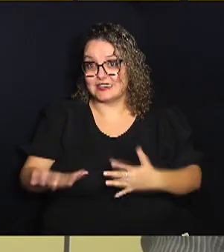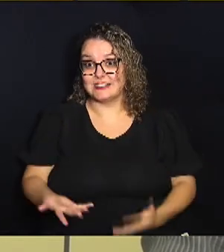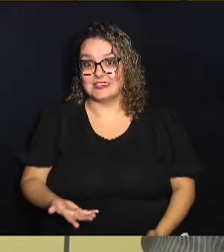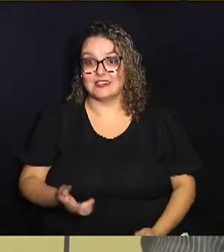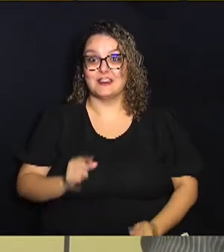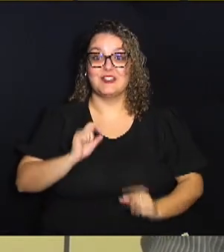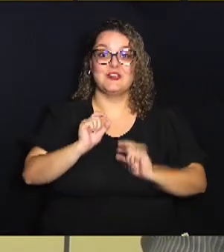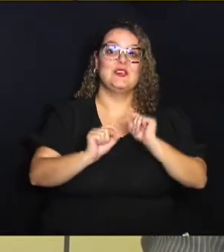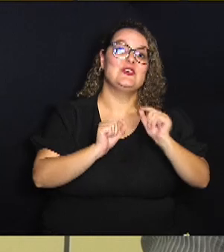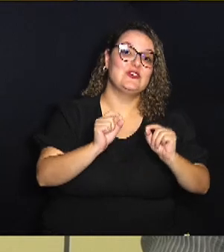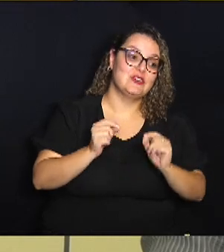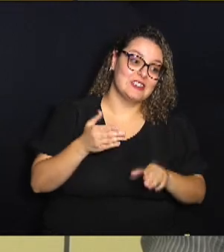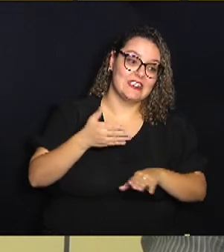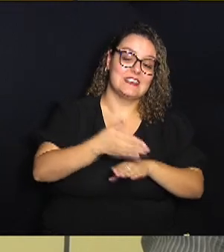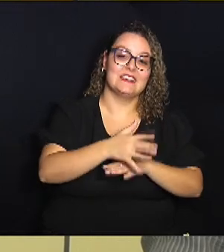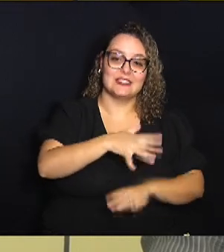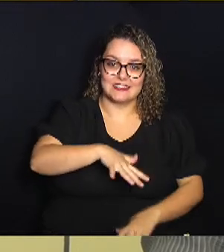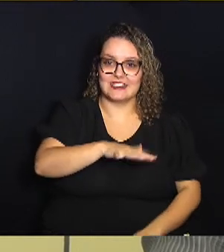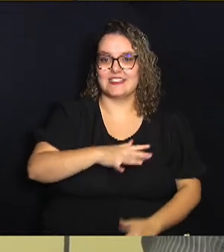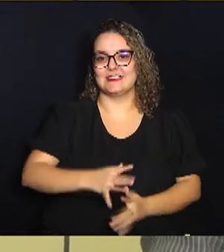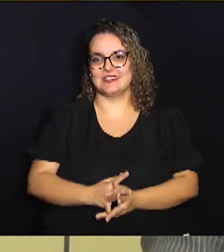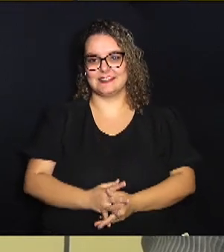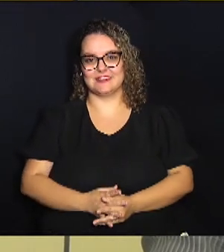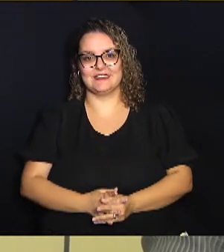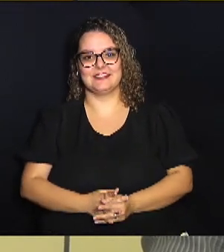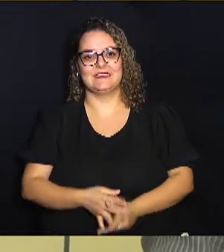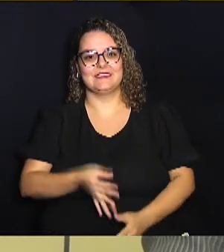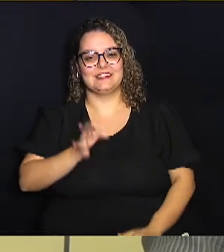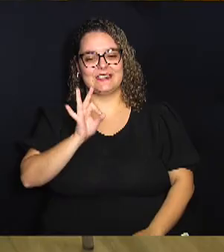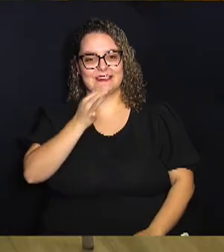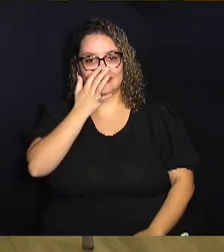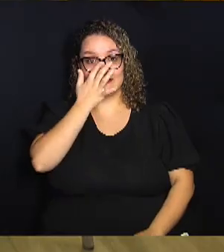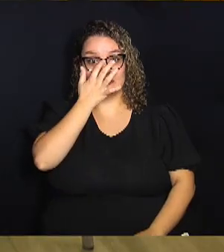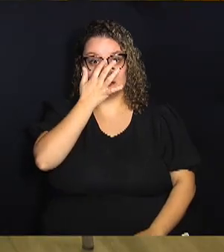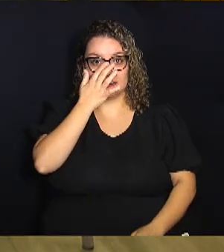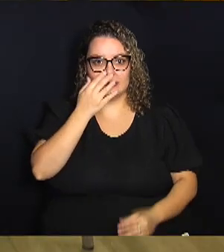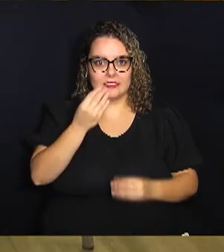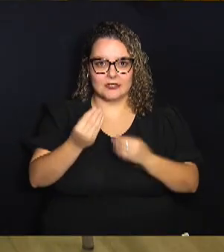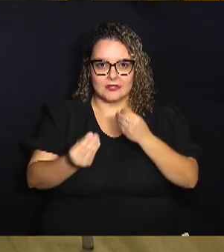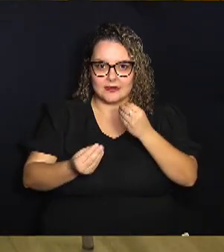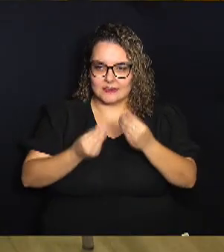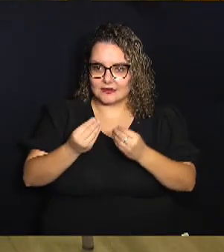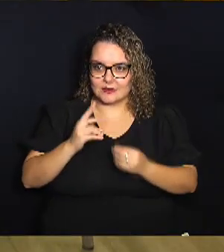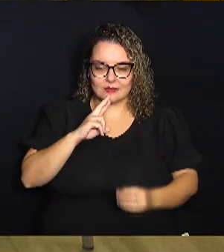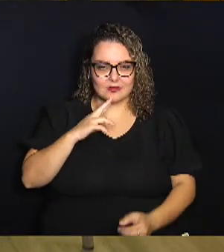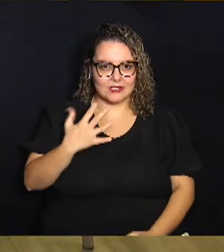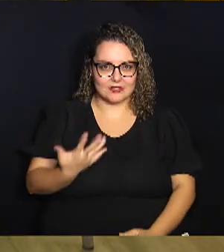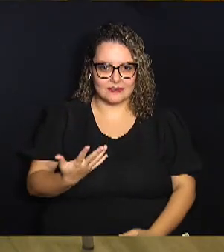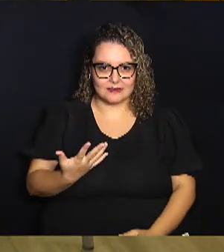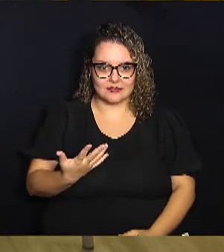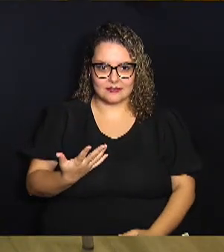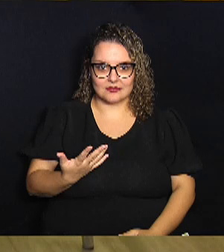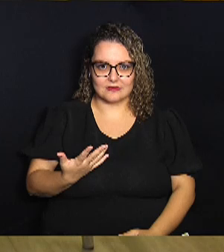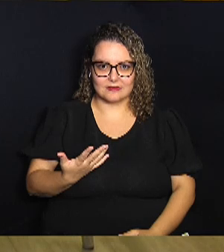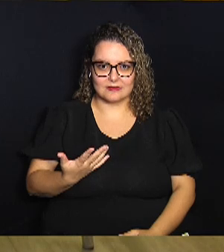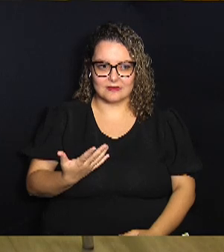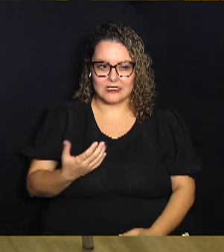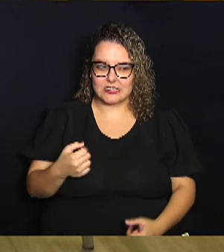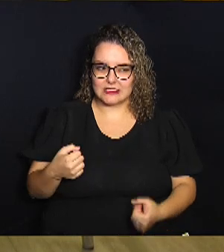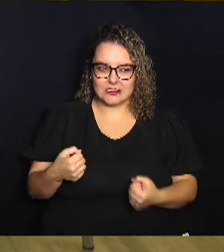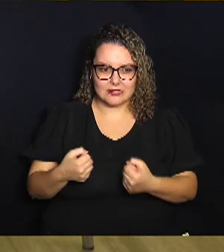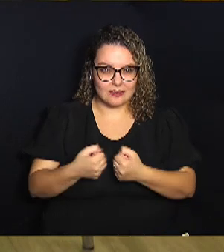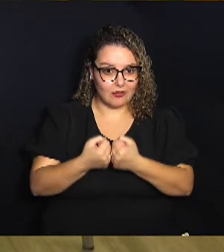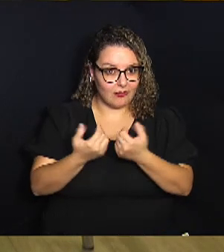quem está entrando nesse universo. Tá certo. E como que a gente consegue resolver, então, esse